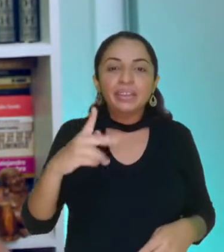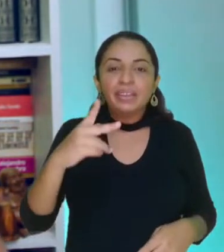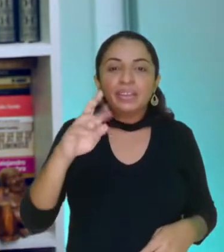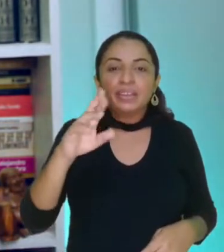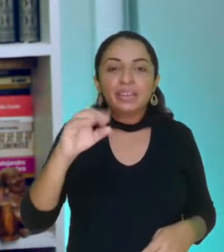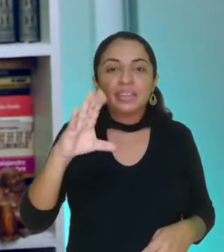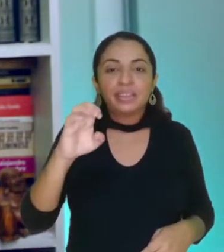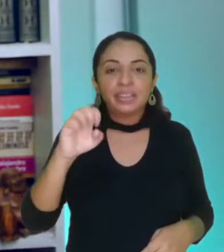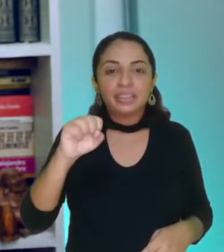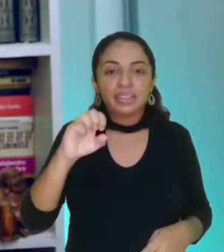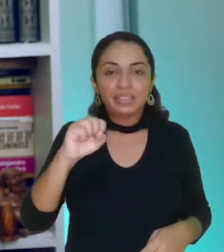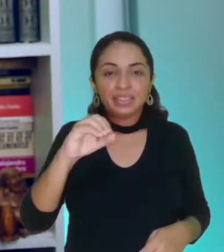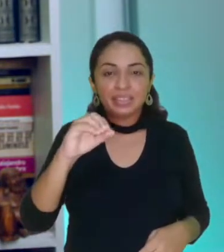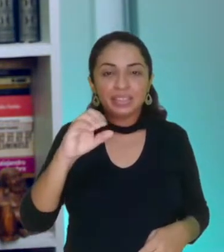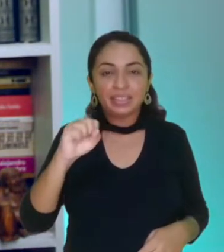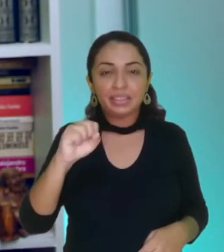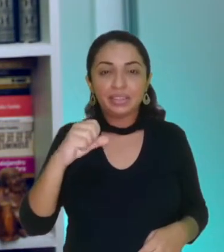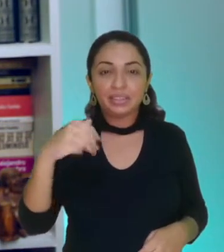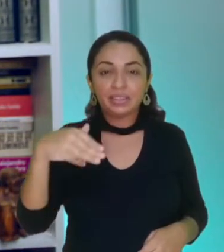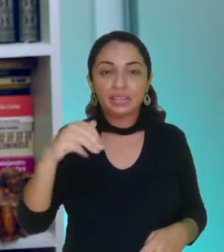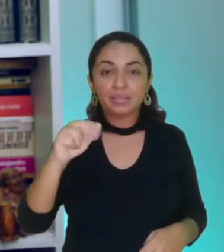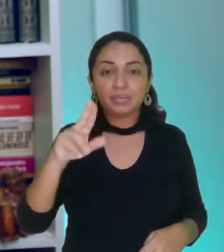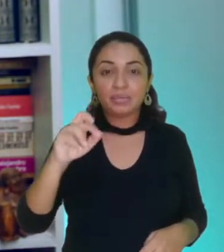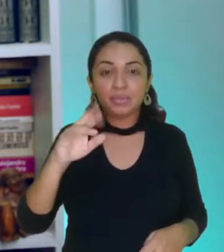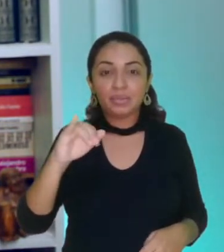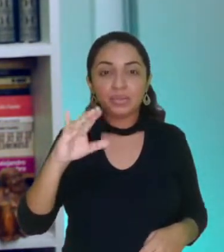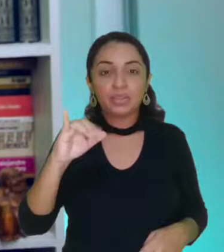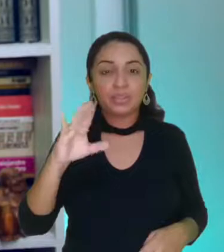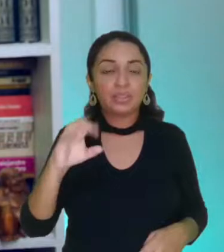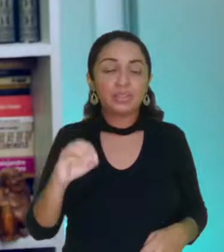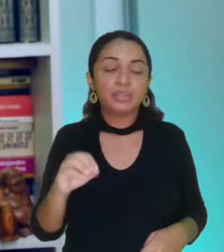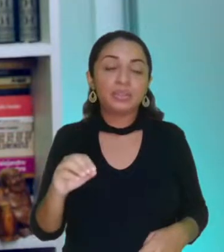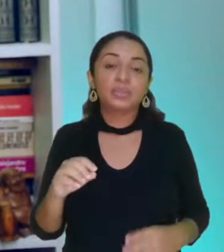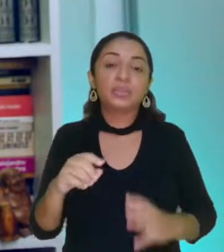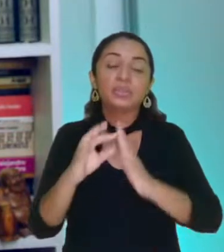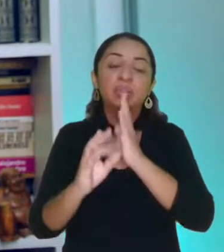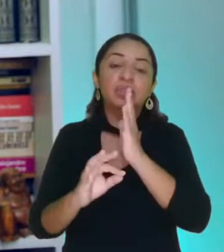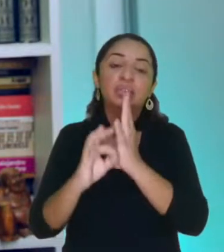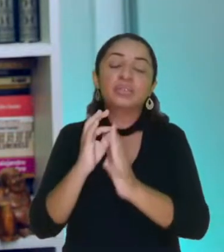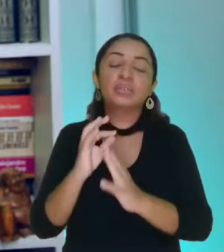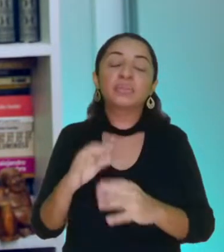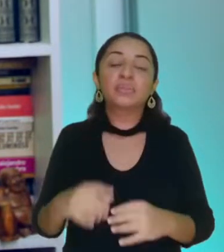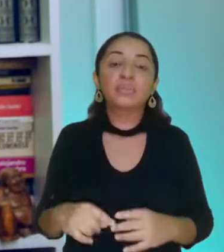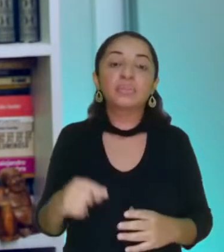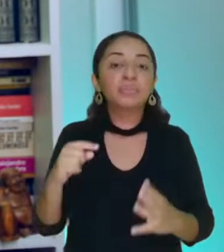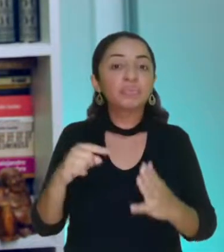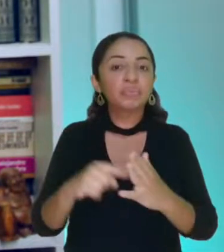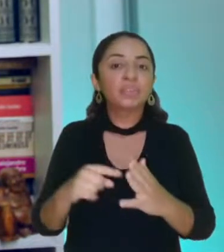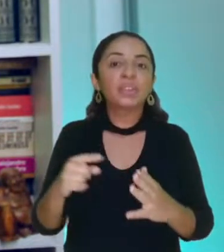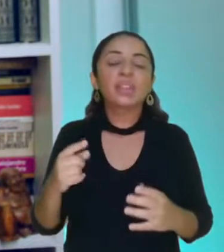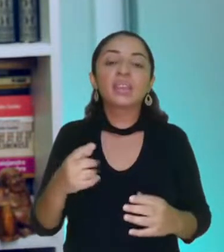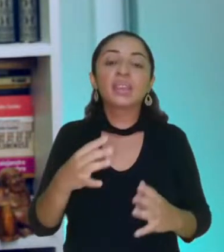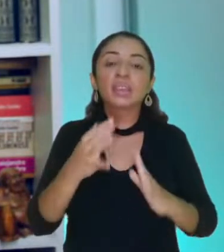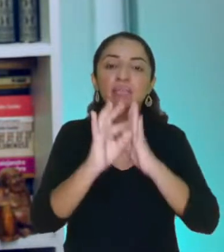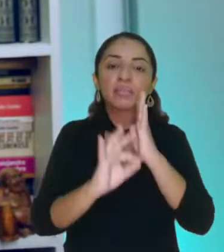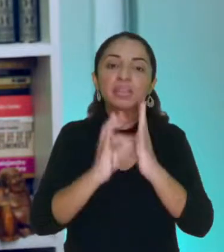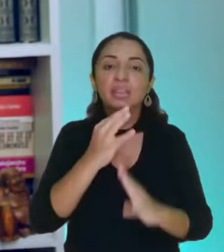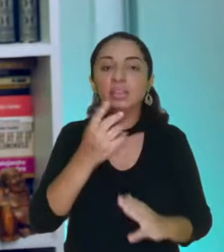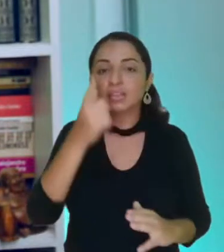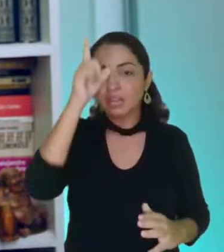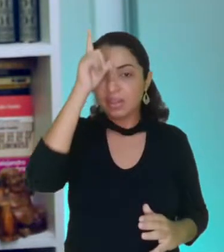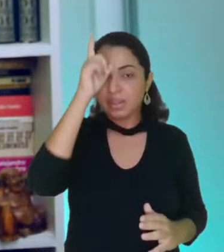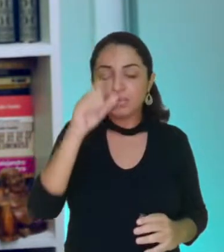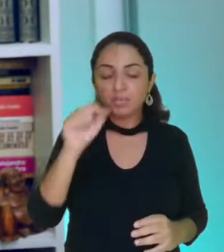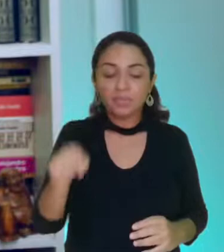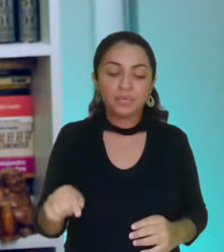Valseman. Esse aqui é... Jacob Valseman. É escritor alemão mesmo.